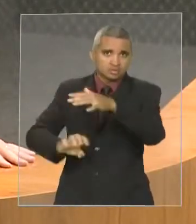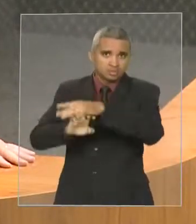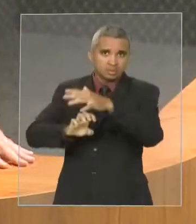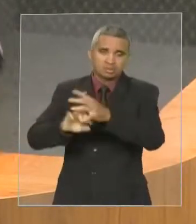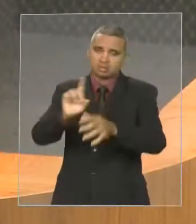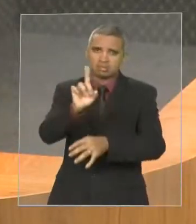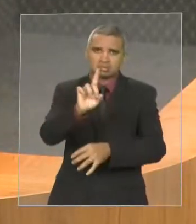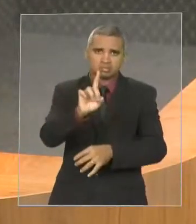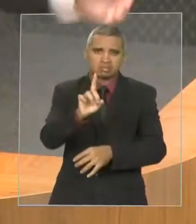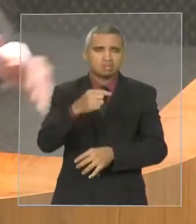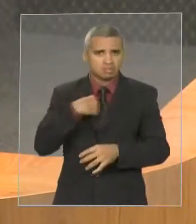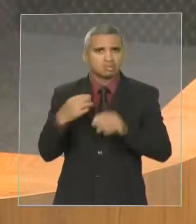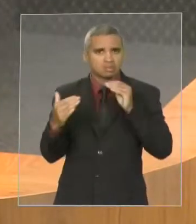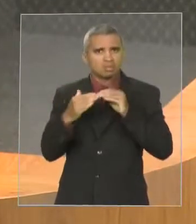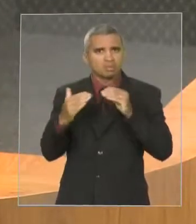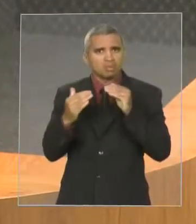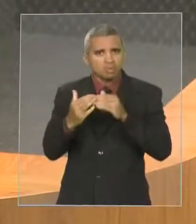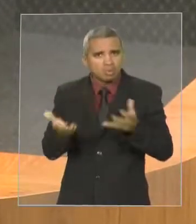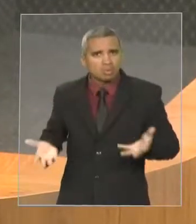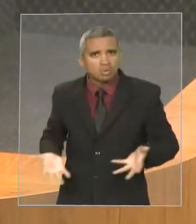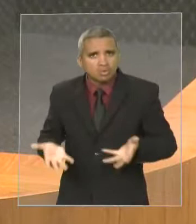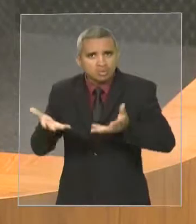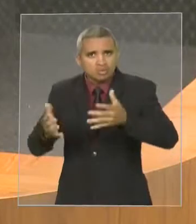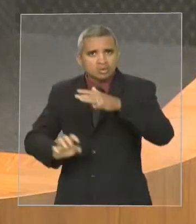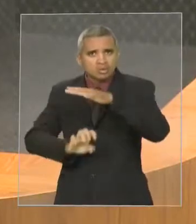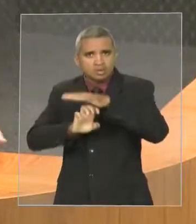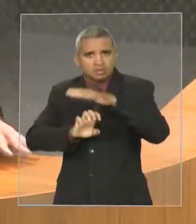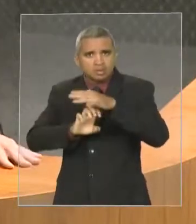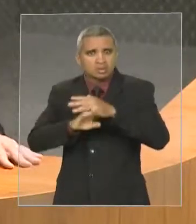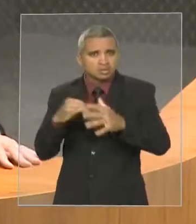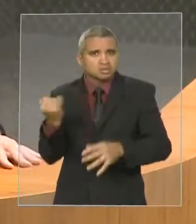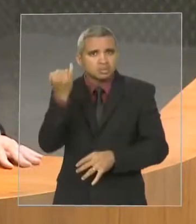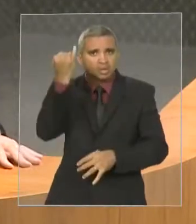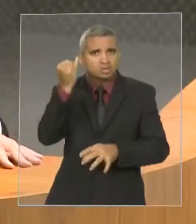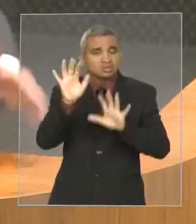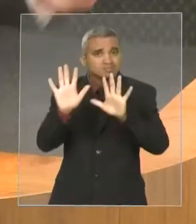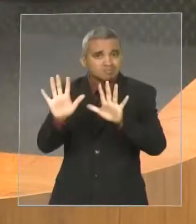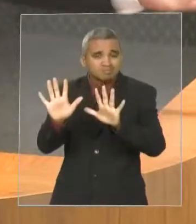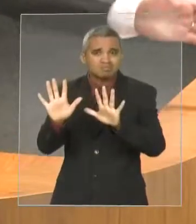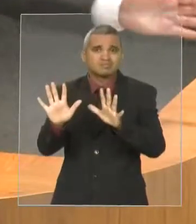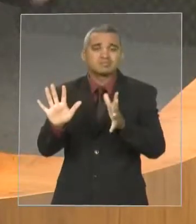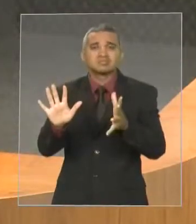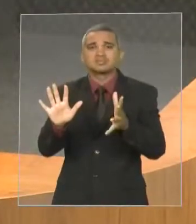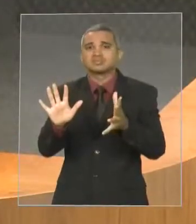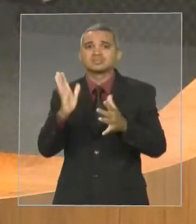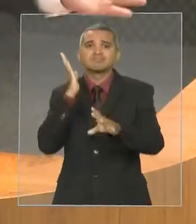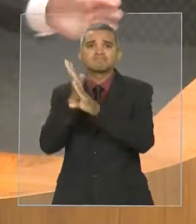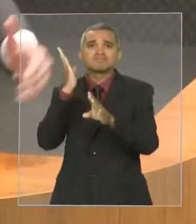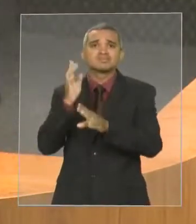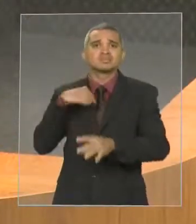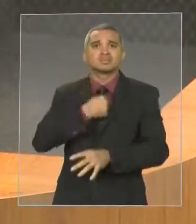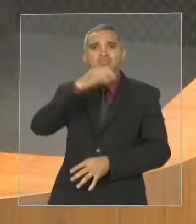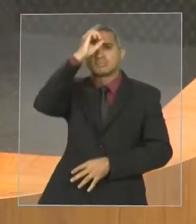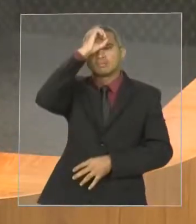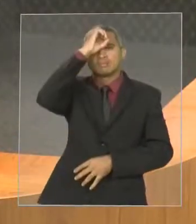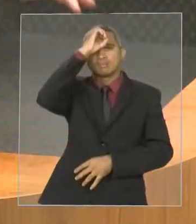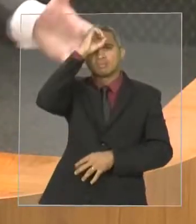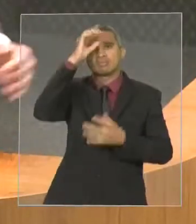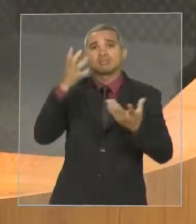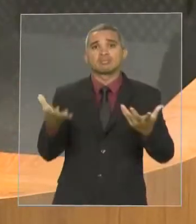aqui que melhorem a cadeia produtiva. Deputado Edivaldo, chega aqui o minério é exportado o minério. Nós temos